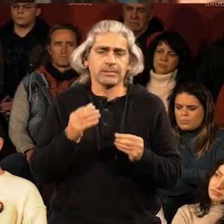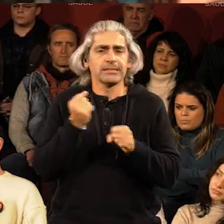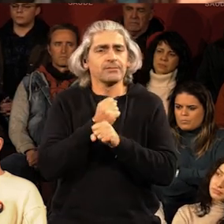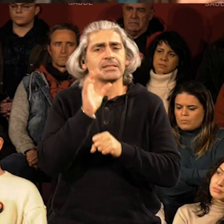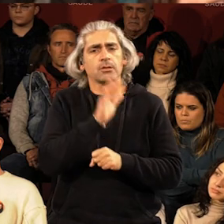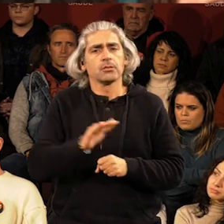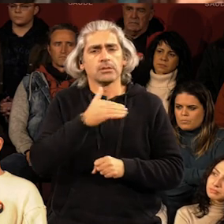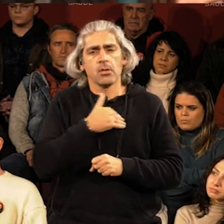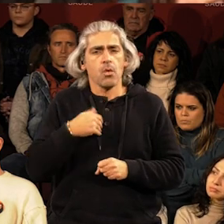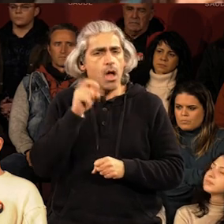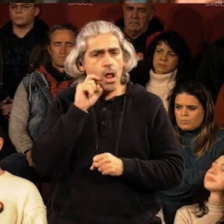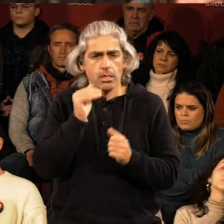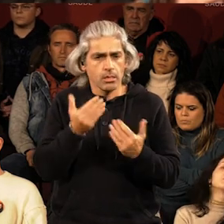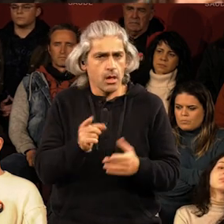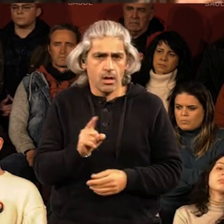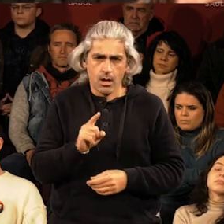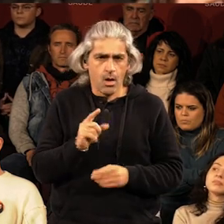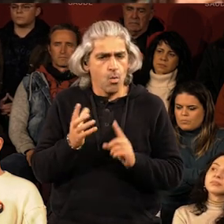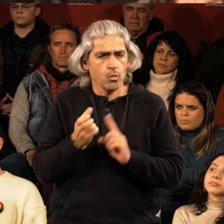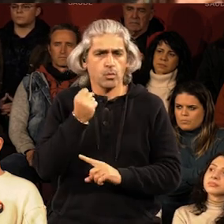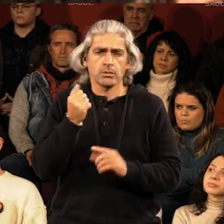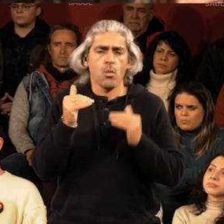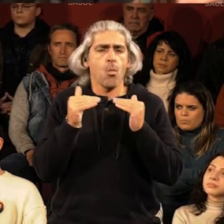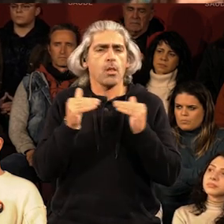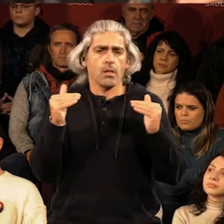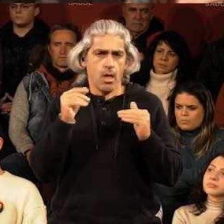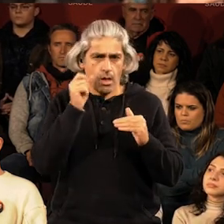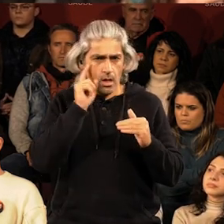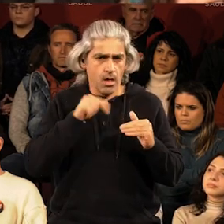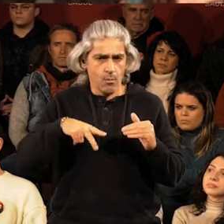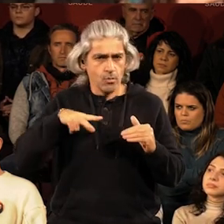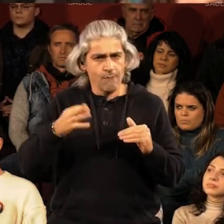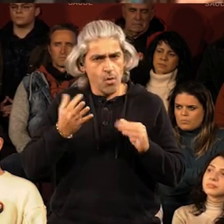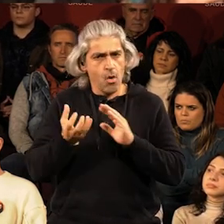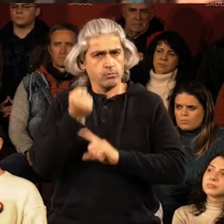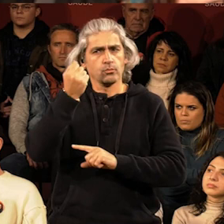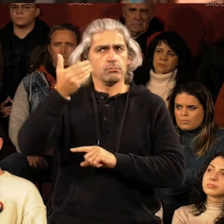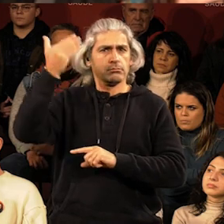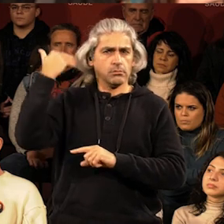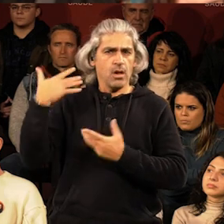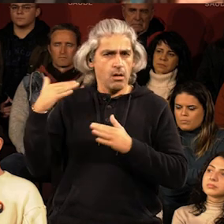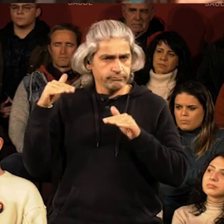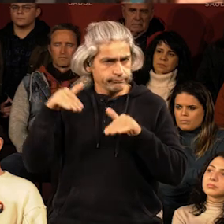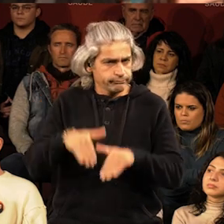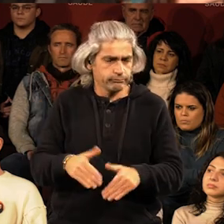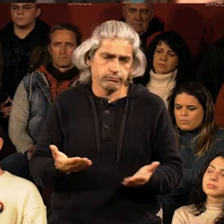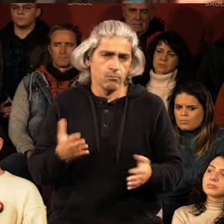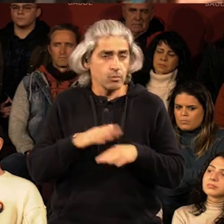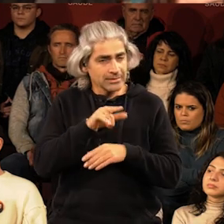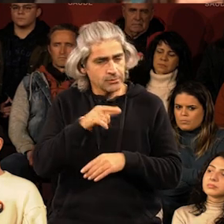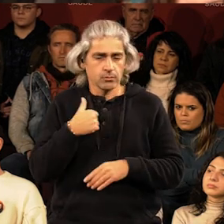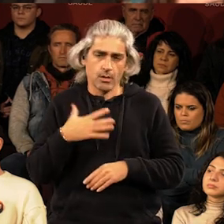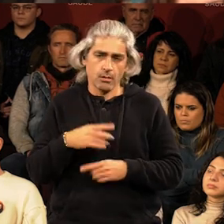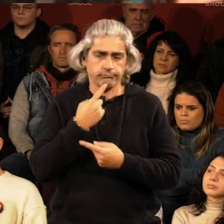saúde que não garante uma das maiores conquistas de igualdade de género Neste País É por isso que eu quero que tenham